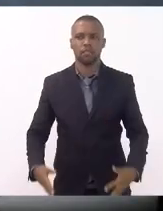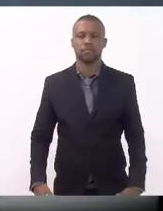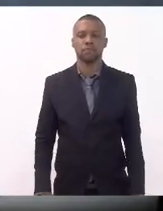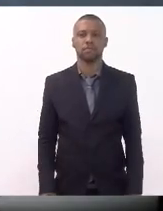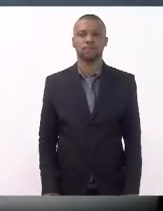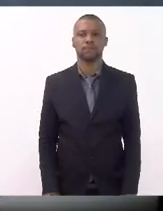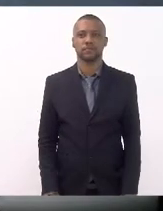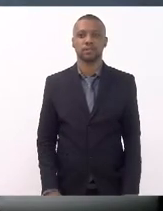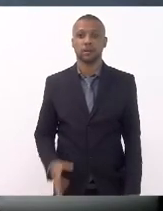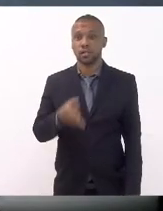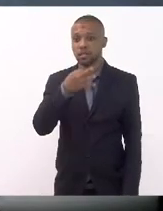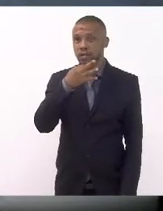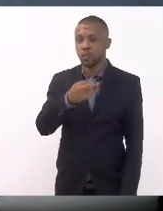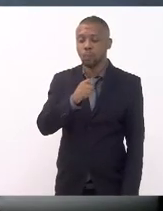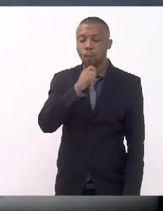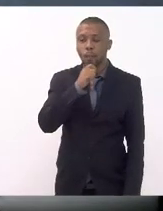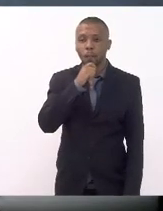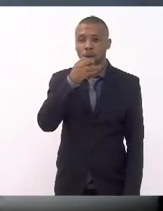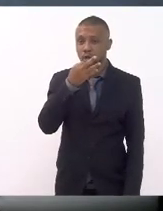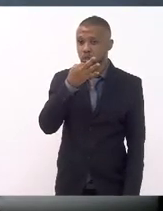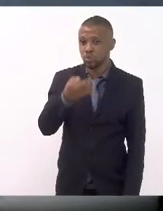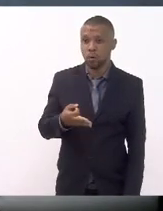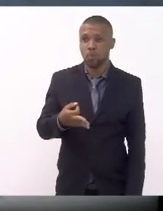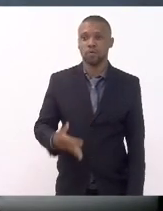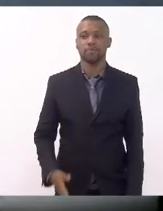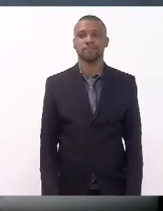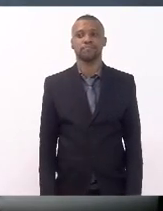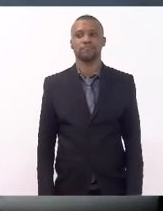Está sem som, tia.